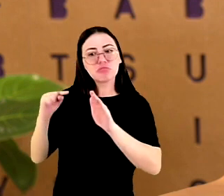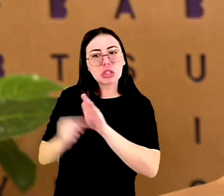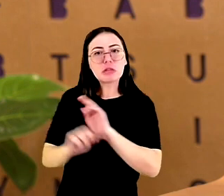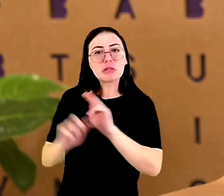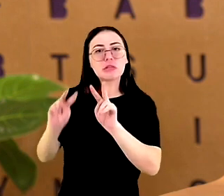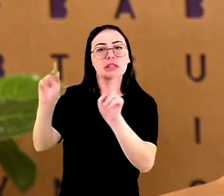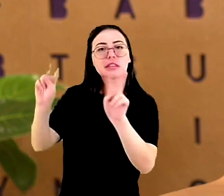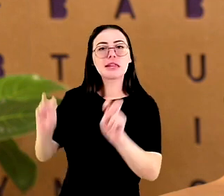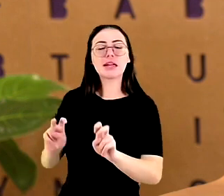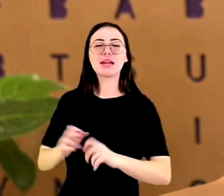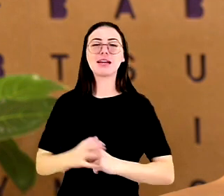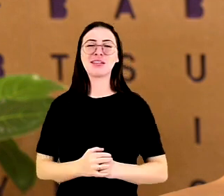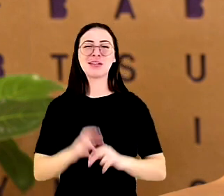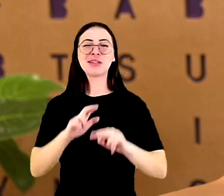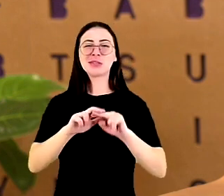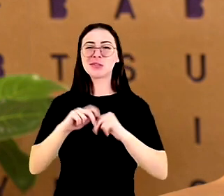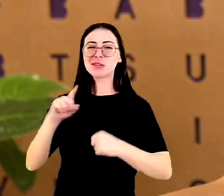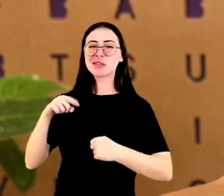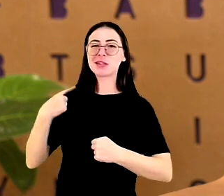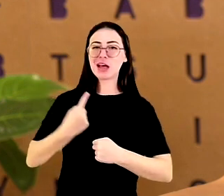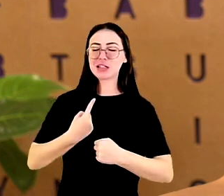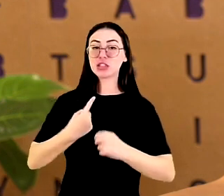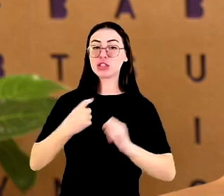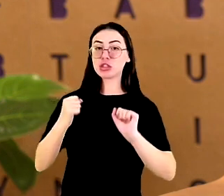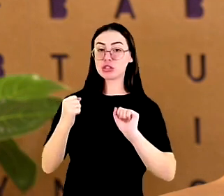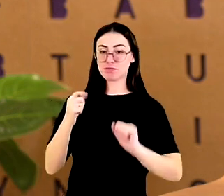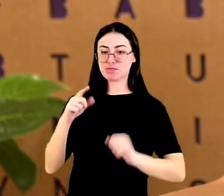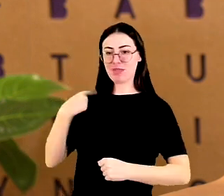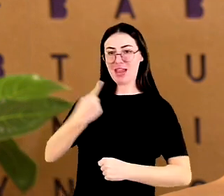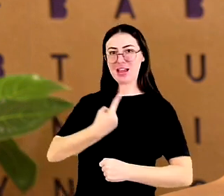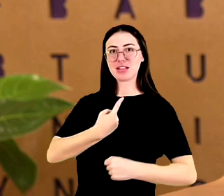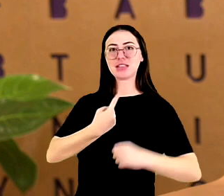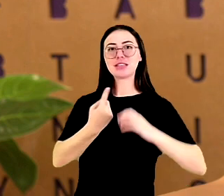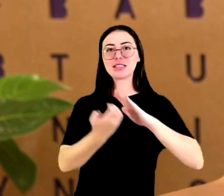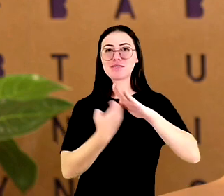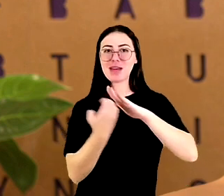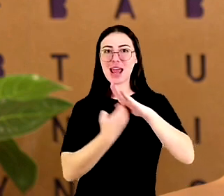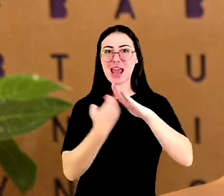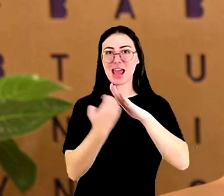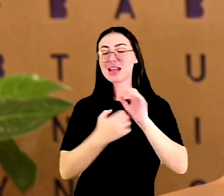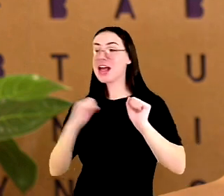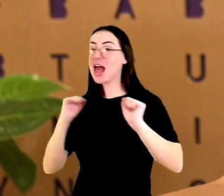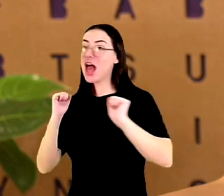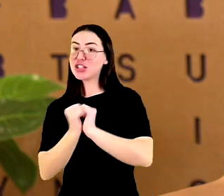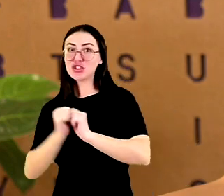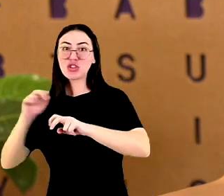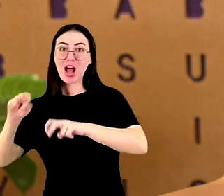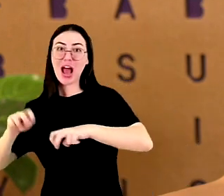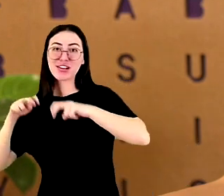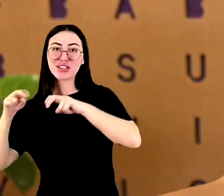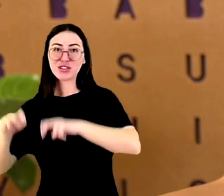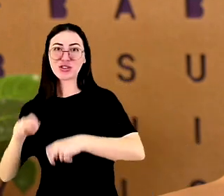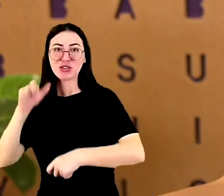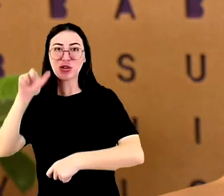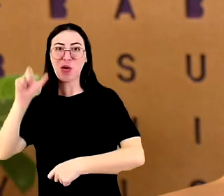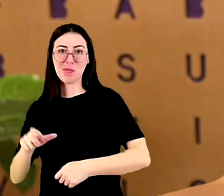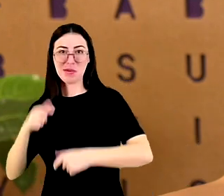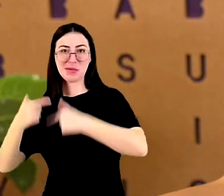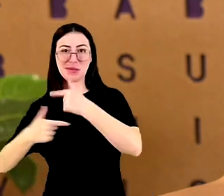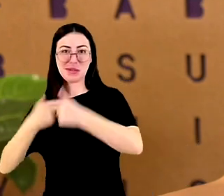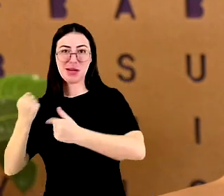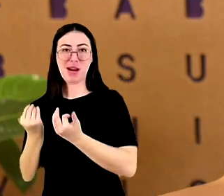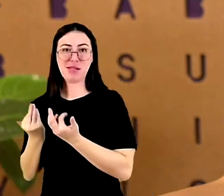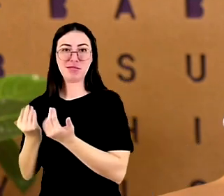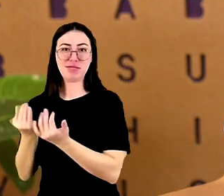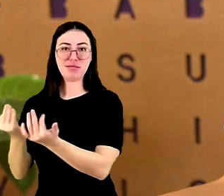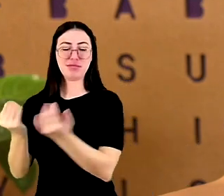né, frente a frente com o agricultor embaixo daquele sol de quase 40 graus de Araçatuba, mas com